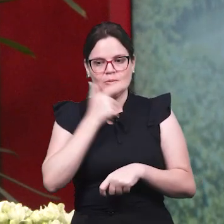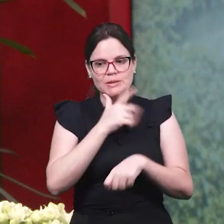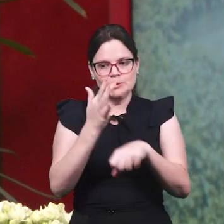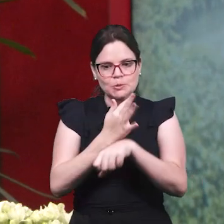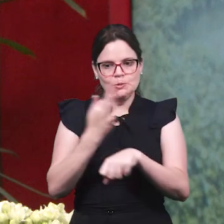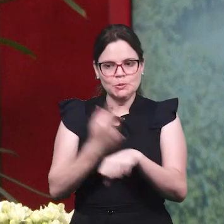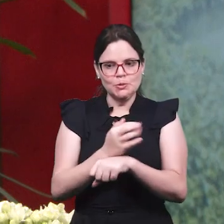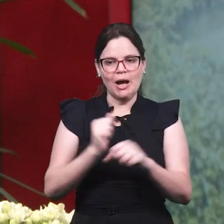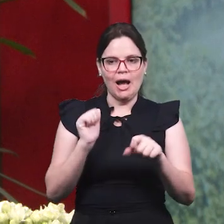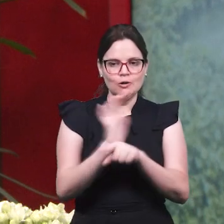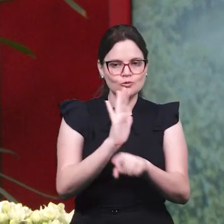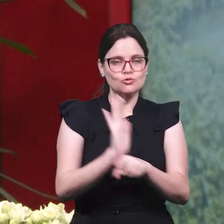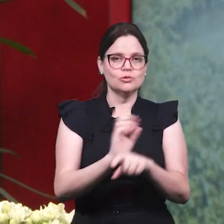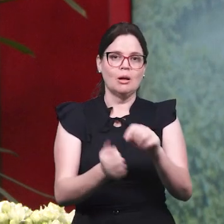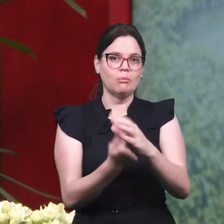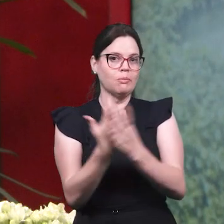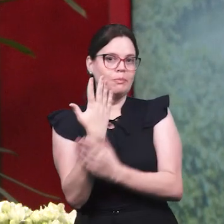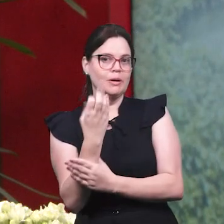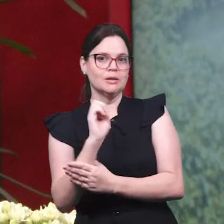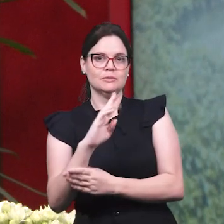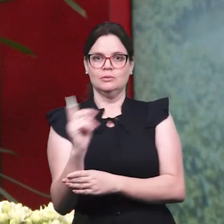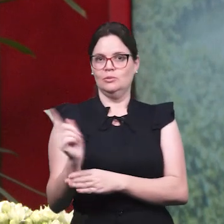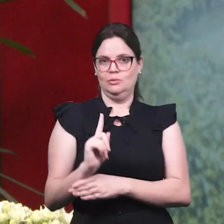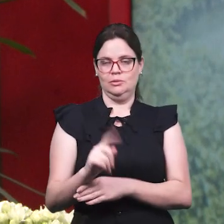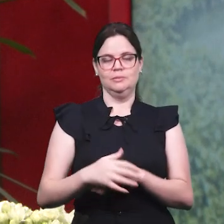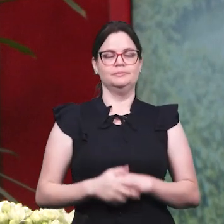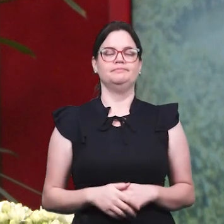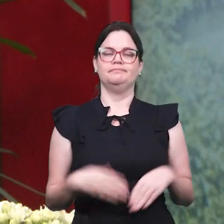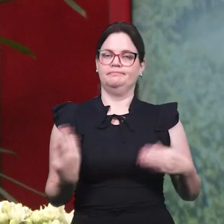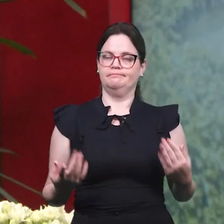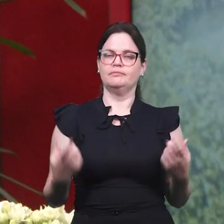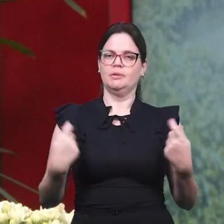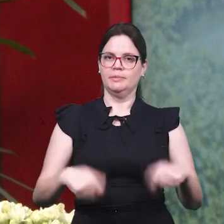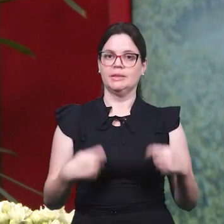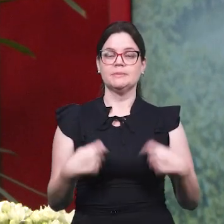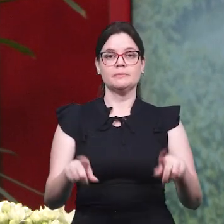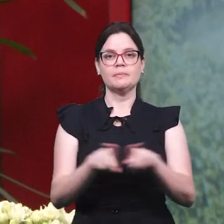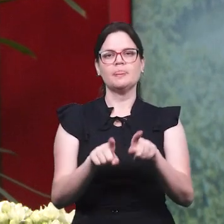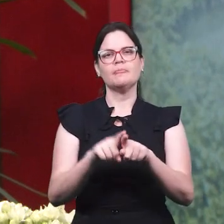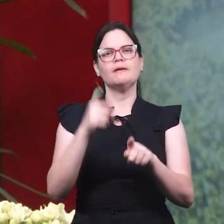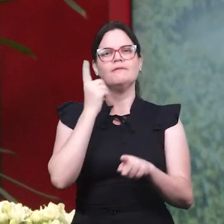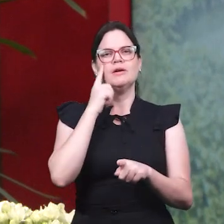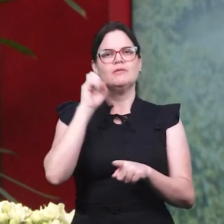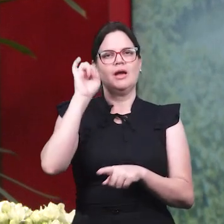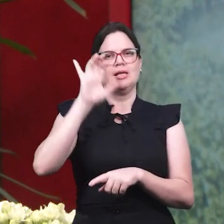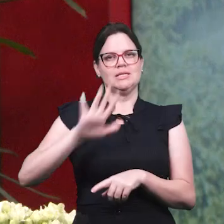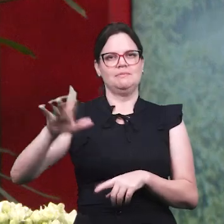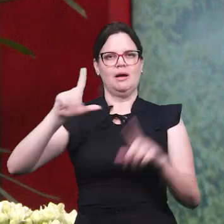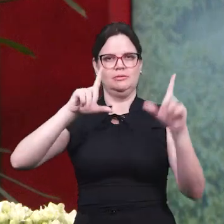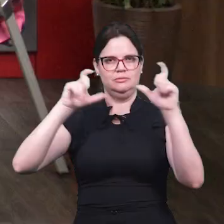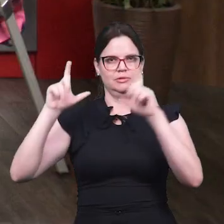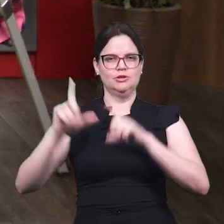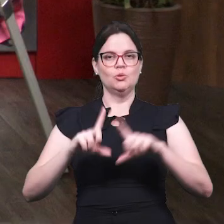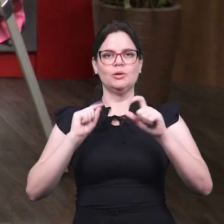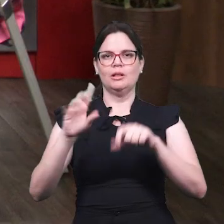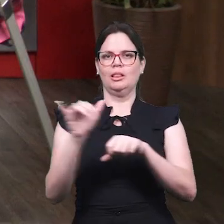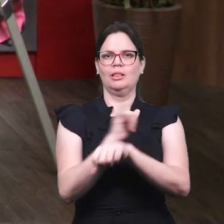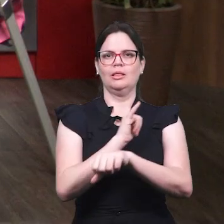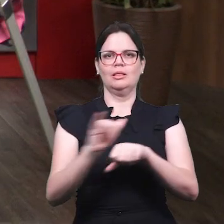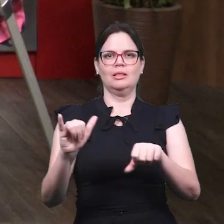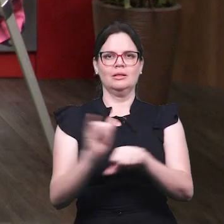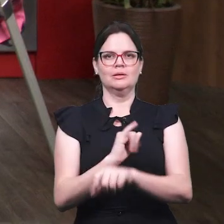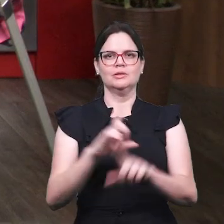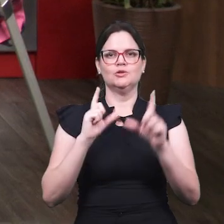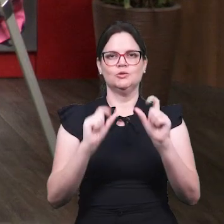ela é muito interessante, né? A gente até vai ver umas imagens na tela, que é o